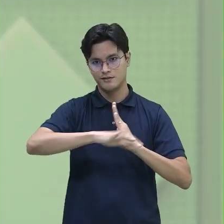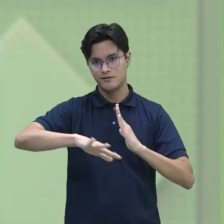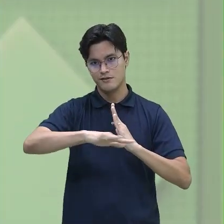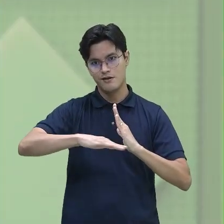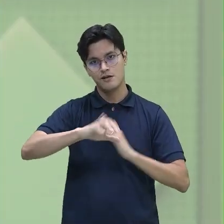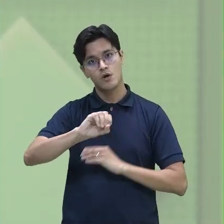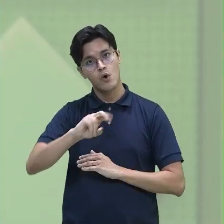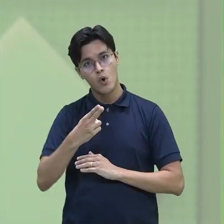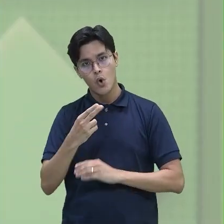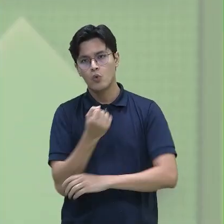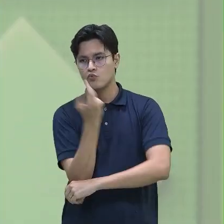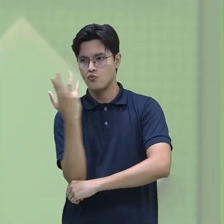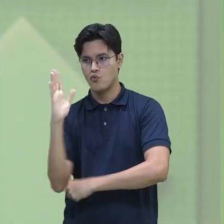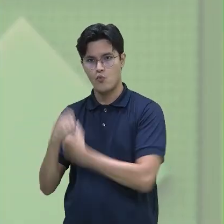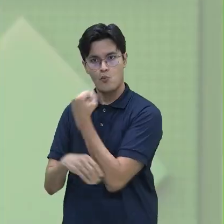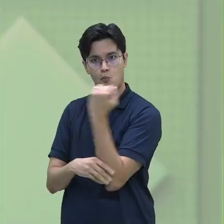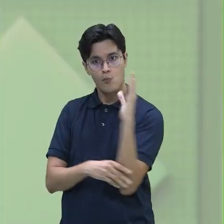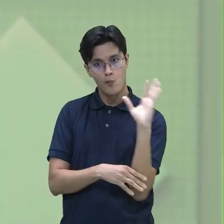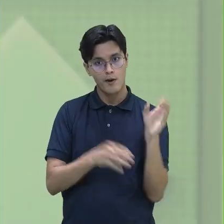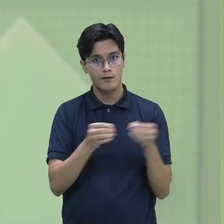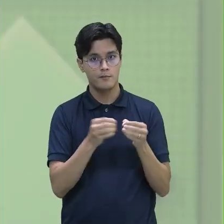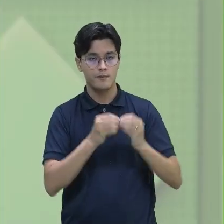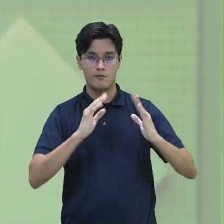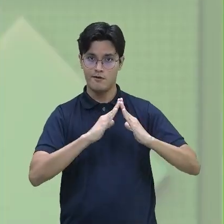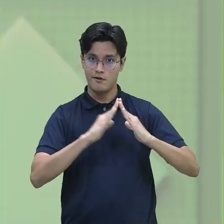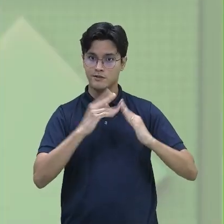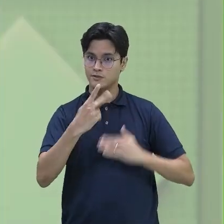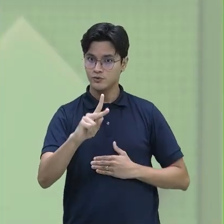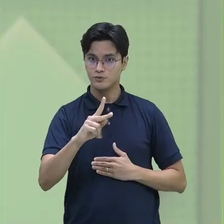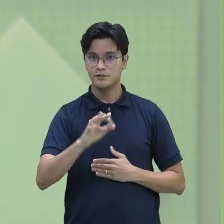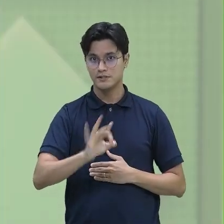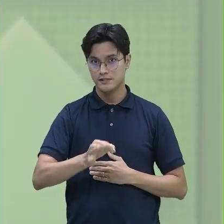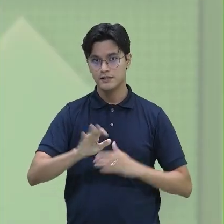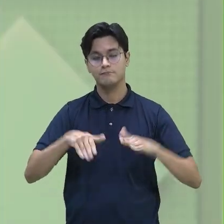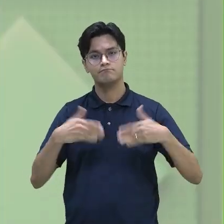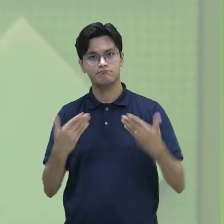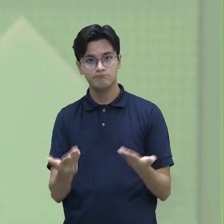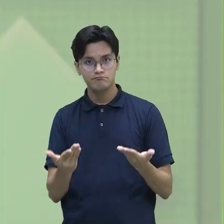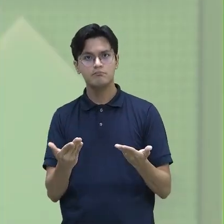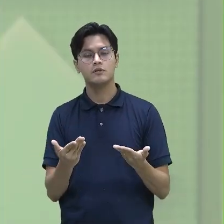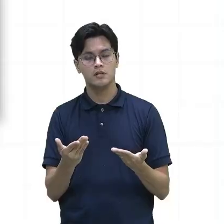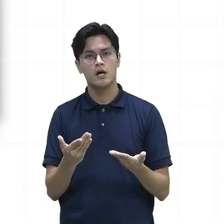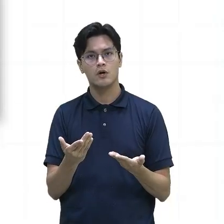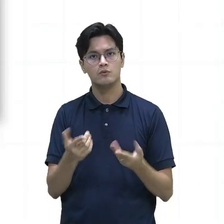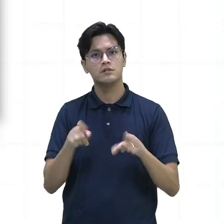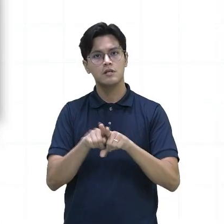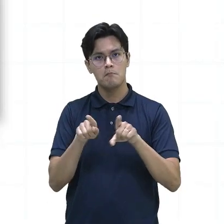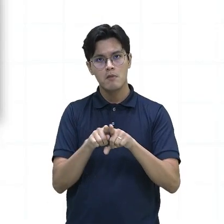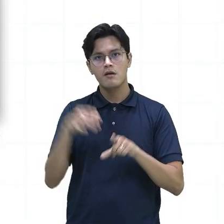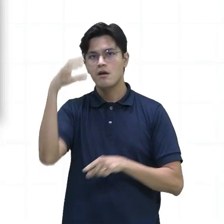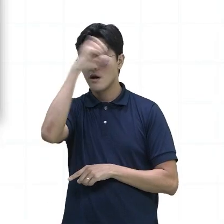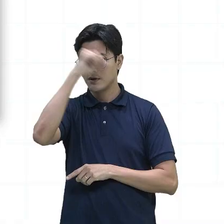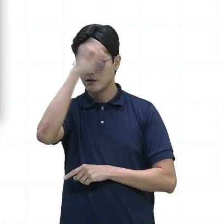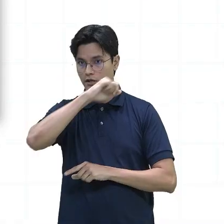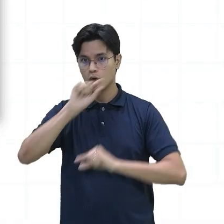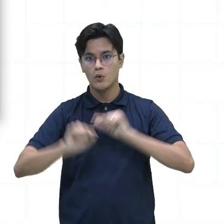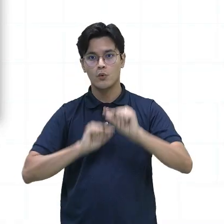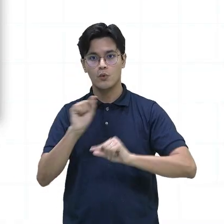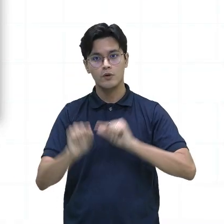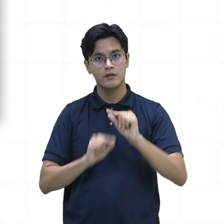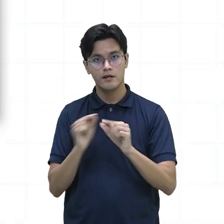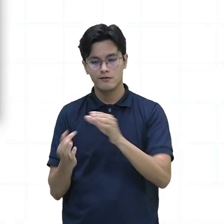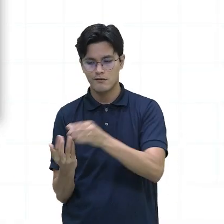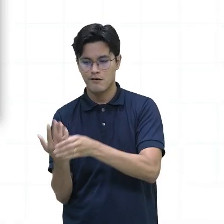E aí nós temos que as plantas medicinais, elas concentram, né, a região amazônica, ela concentra